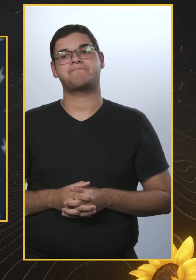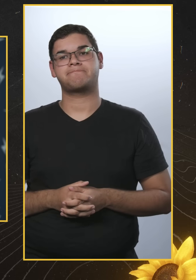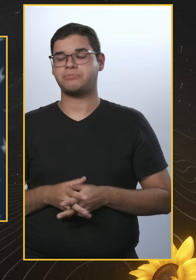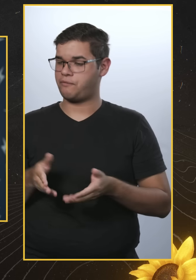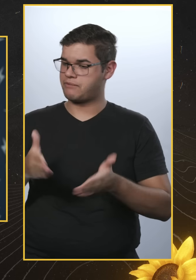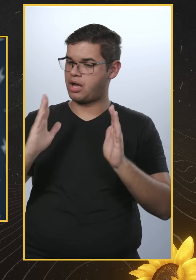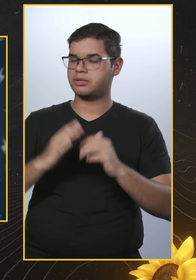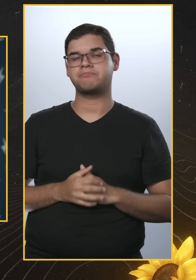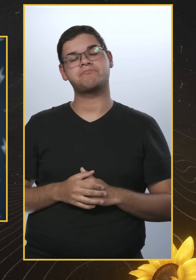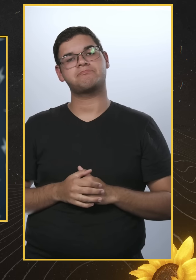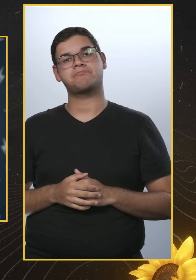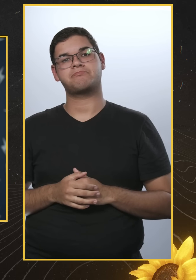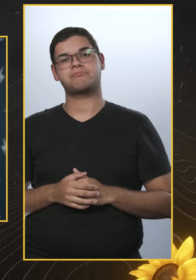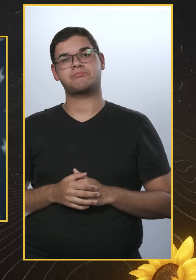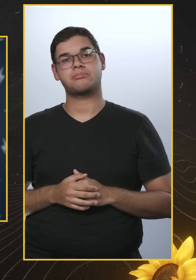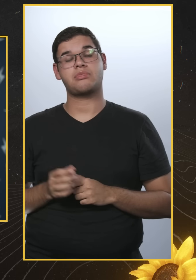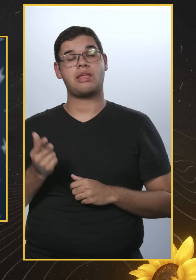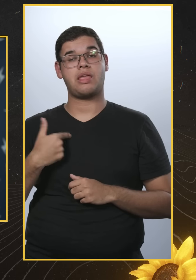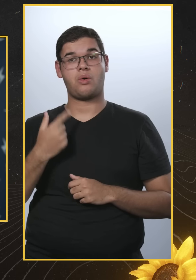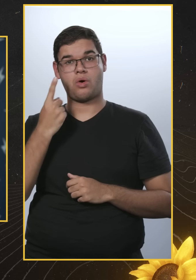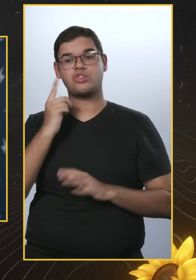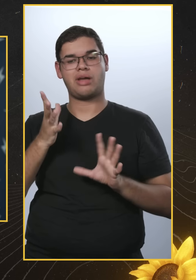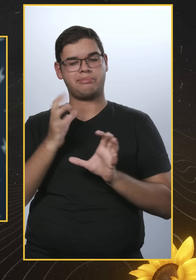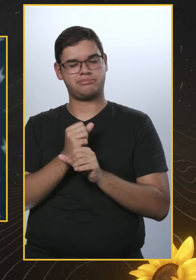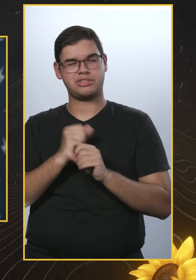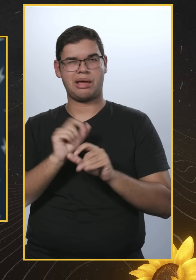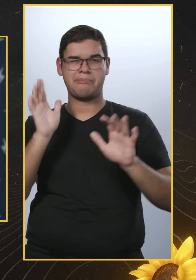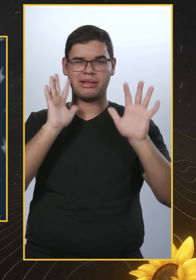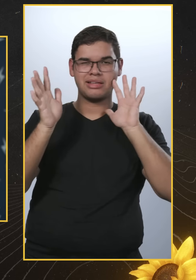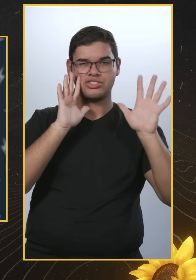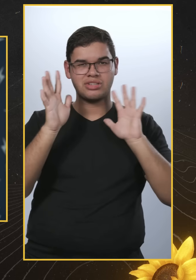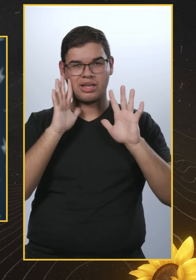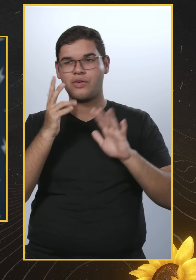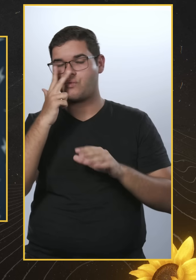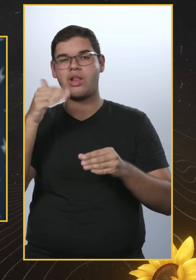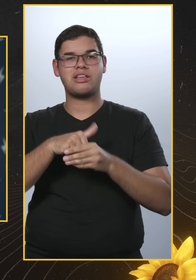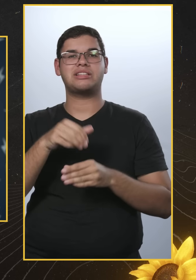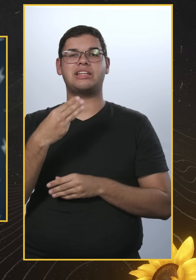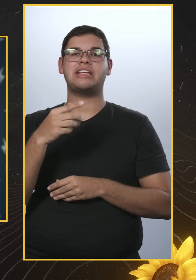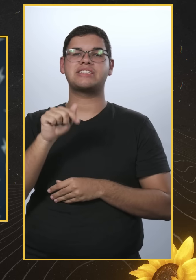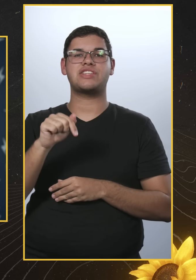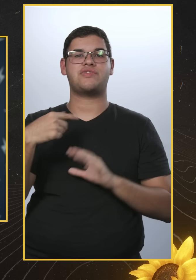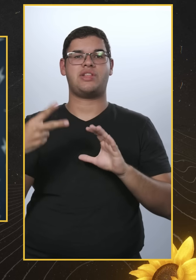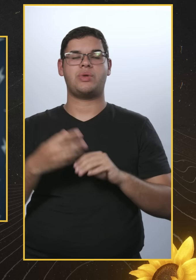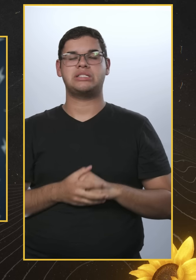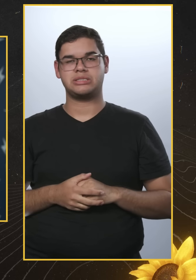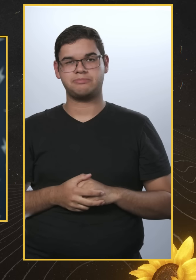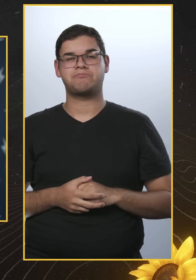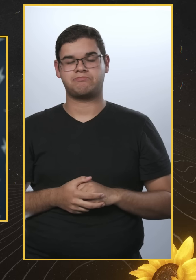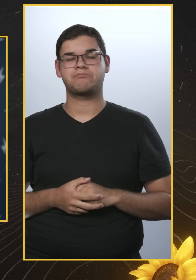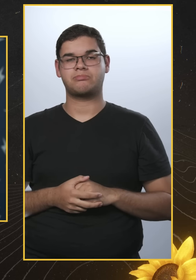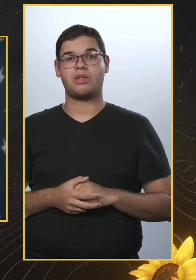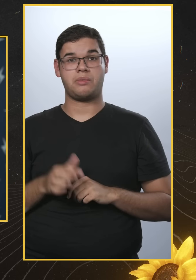ser eleito deputado federal eu vou eleger 37 vereadores de vários partidos e do meu vou eleger de s a o no meu e porque